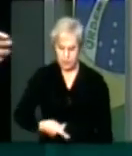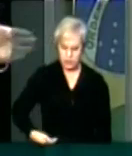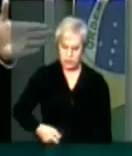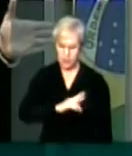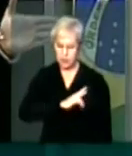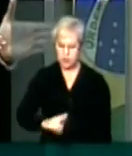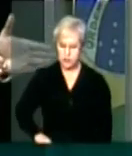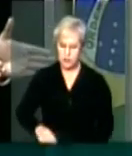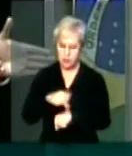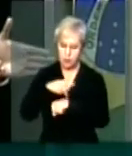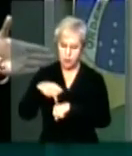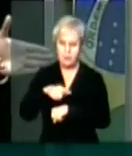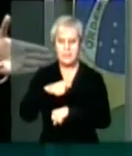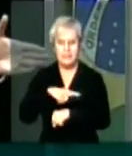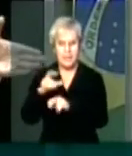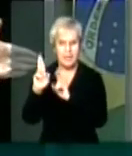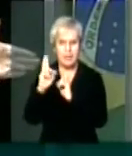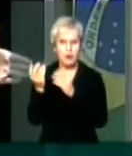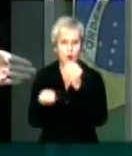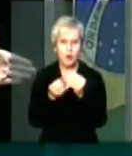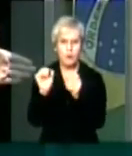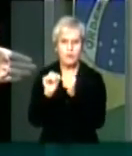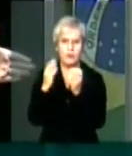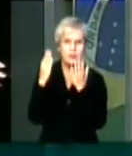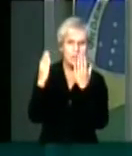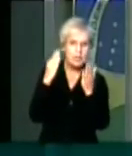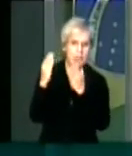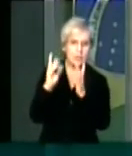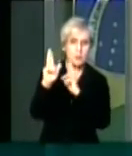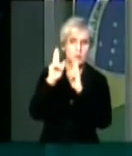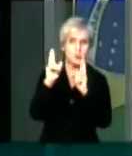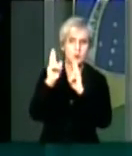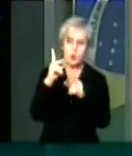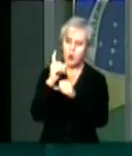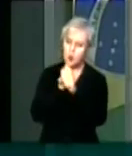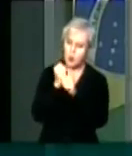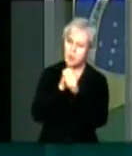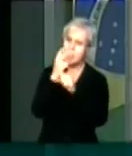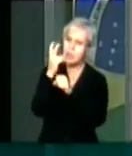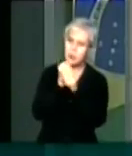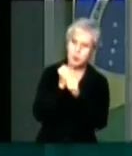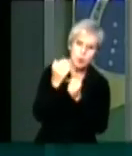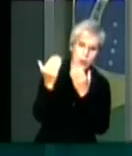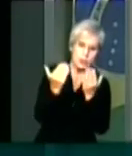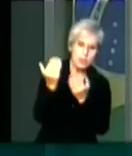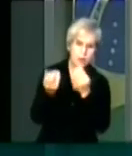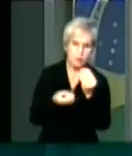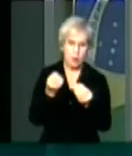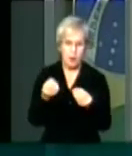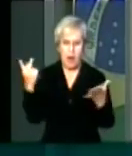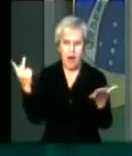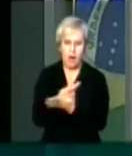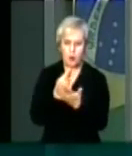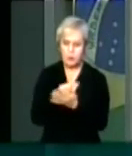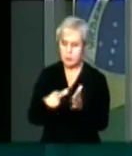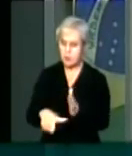como fazer uma previsão de 1 ano ou 2 anos de chuva. Será que ela não tem como prever? Será que é um fato